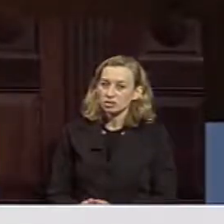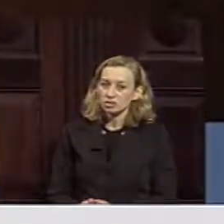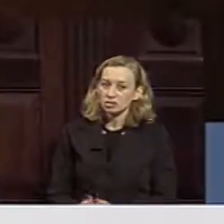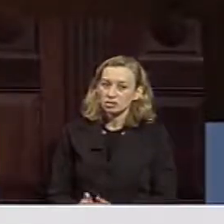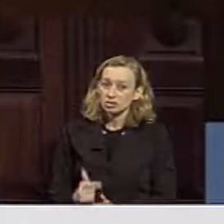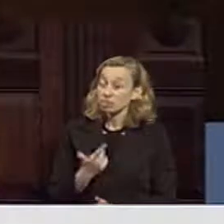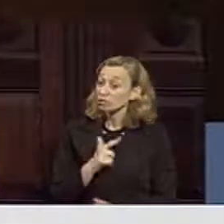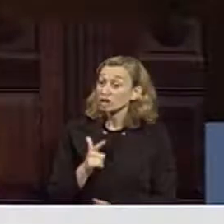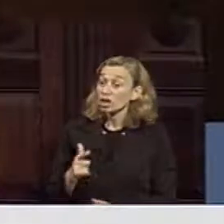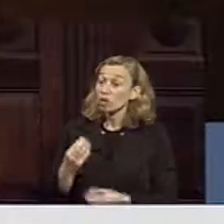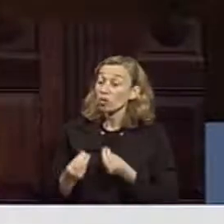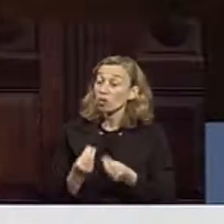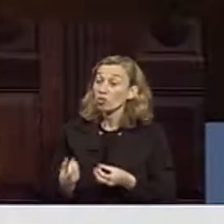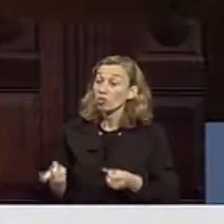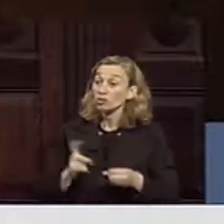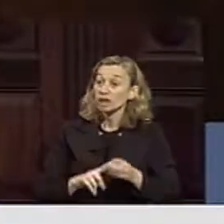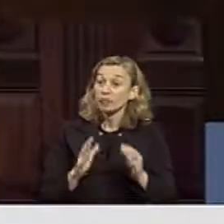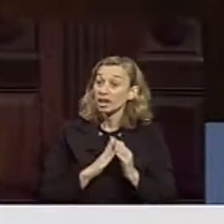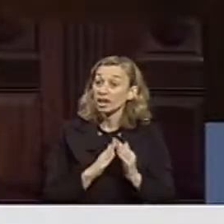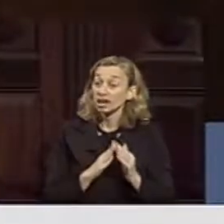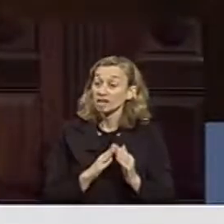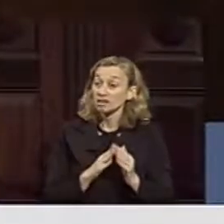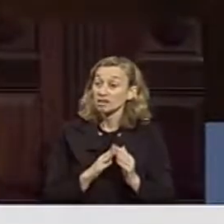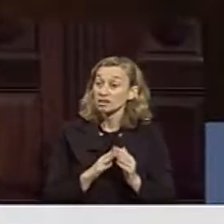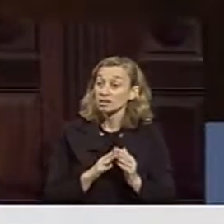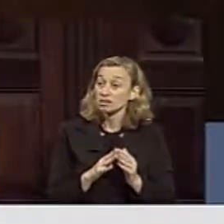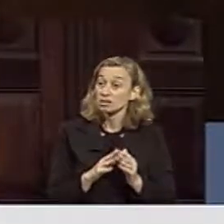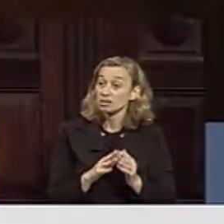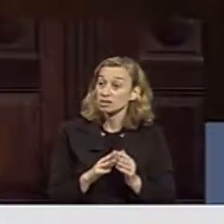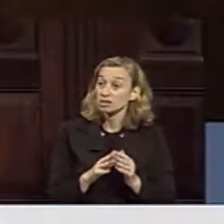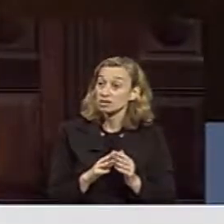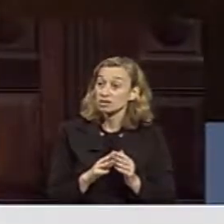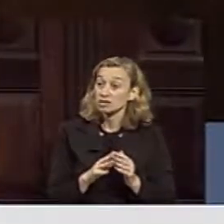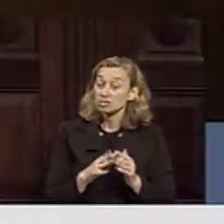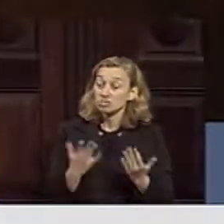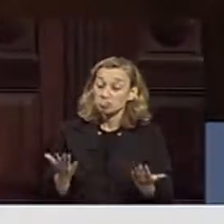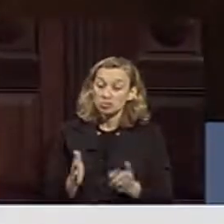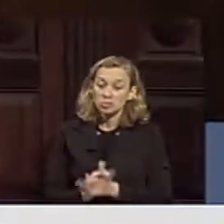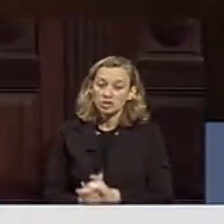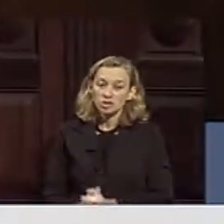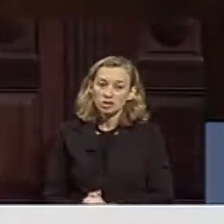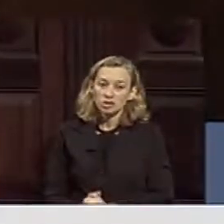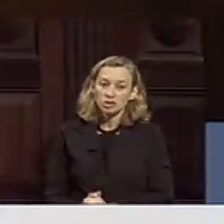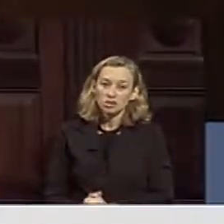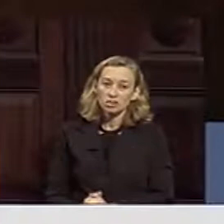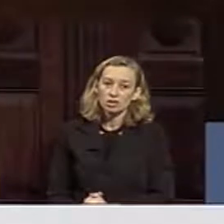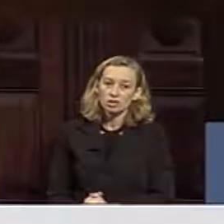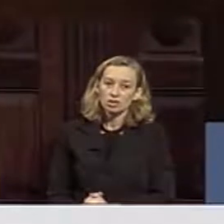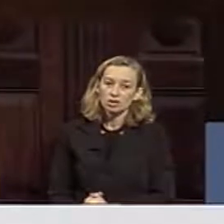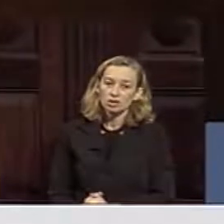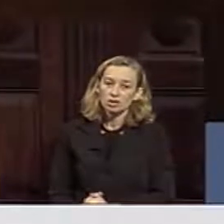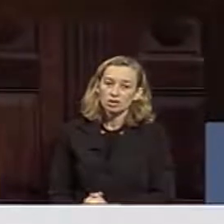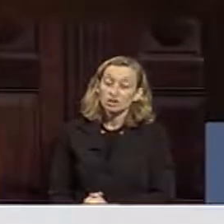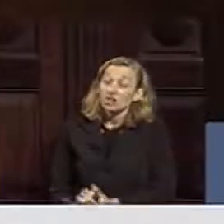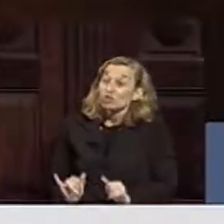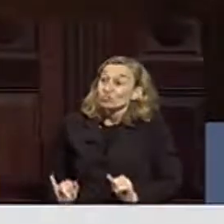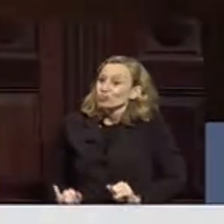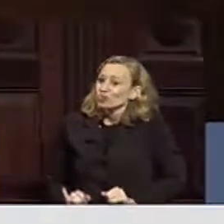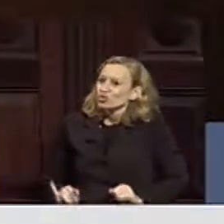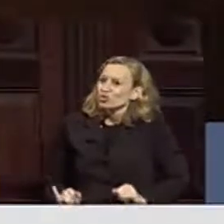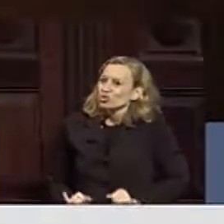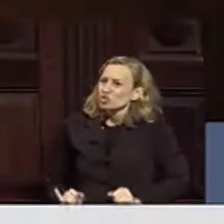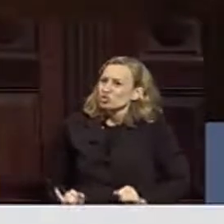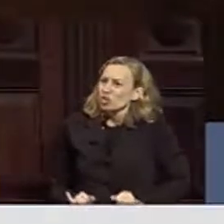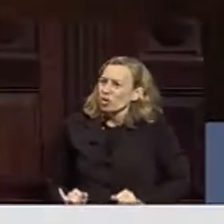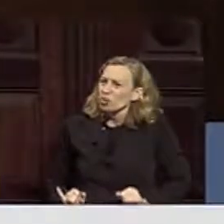Psiquiátrico de Jurujuba e principalmente no Hospital Psiquiátrico Alfredo Neves, a permanecerem sofrendo com